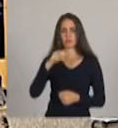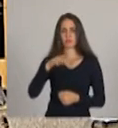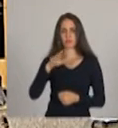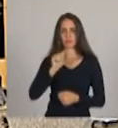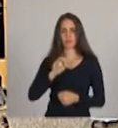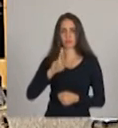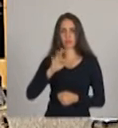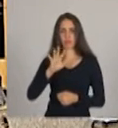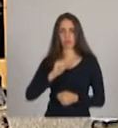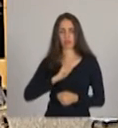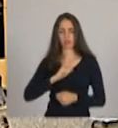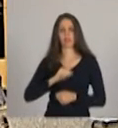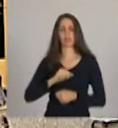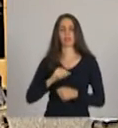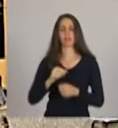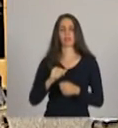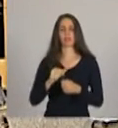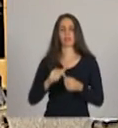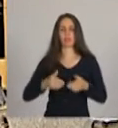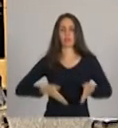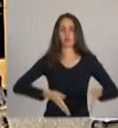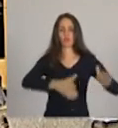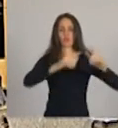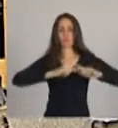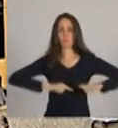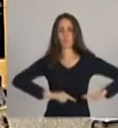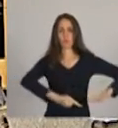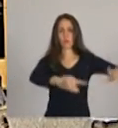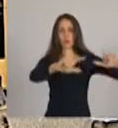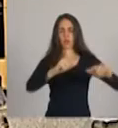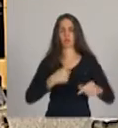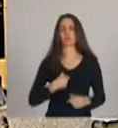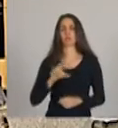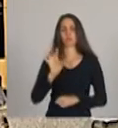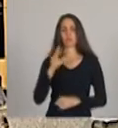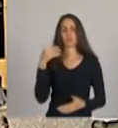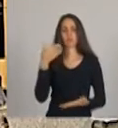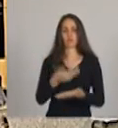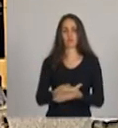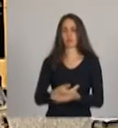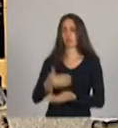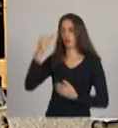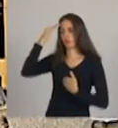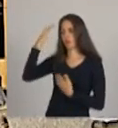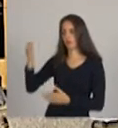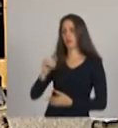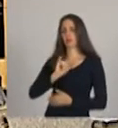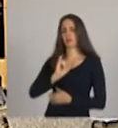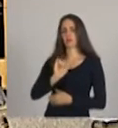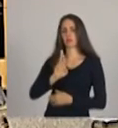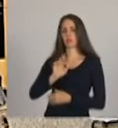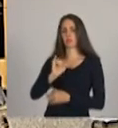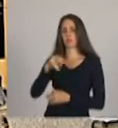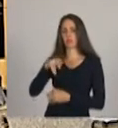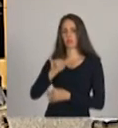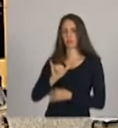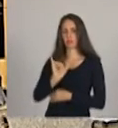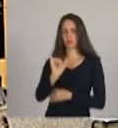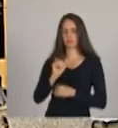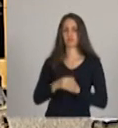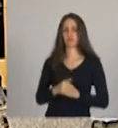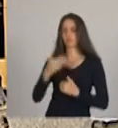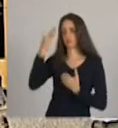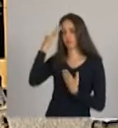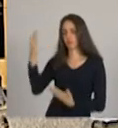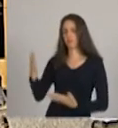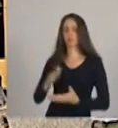estão vazios, até aí deu para a gente ouvir a sua fala. Muito obrigado, deputada Irine. Muito obrigado,